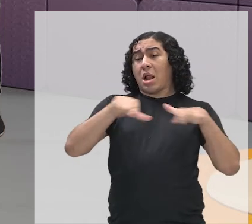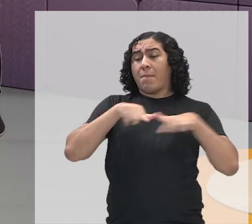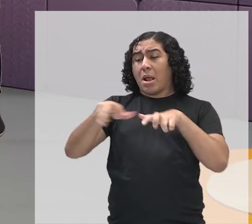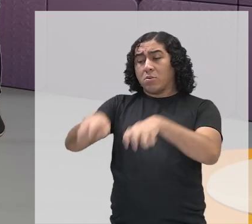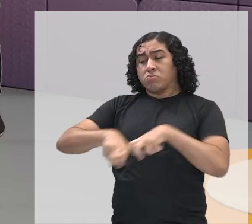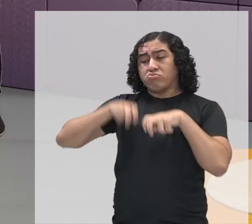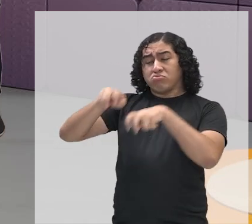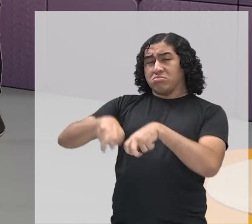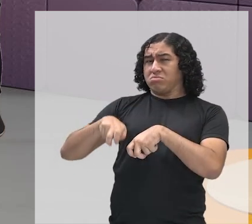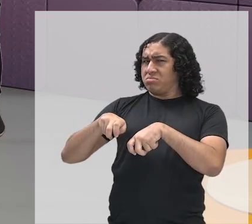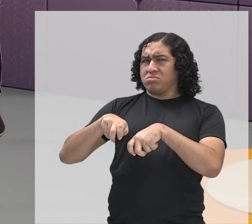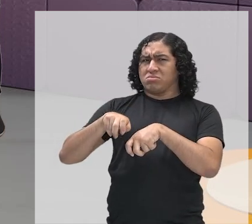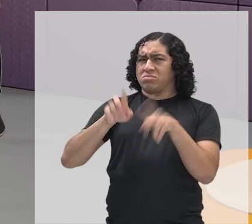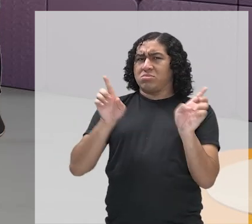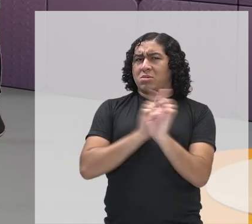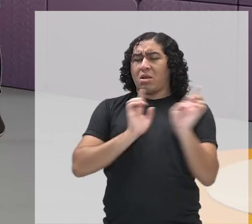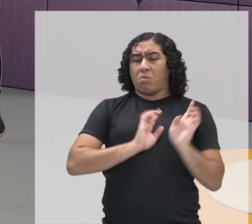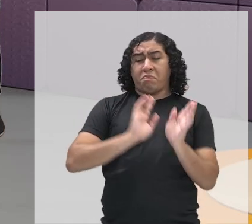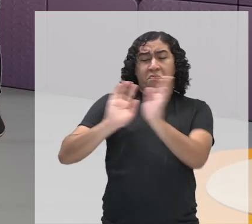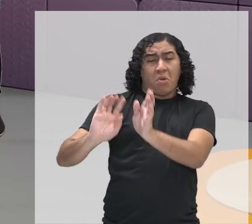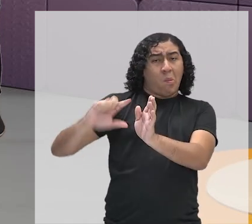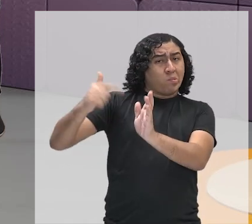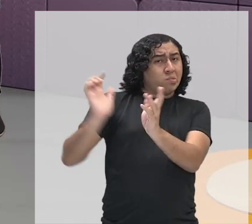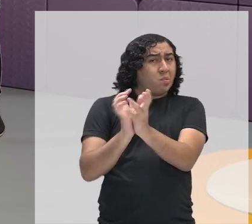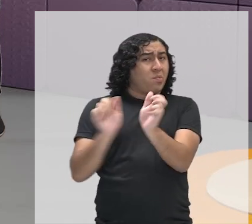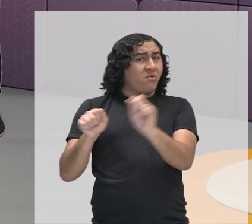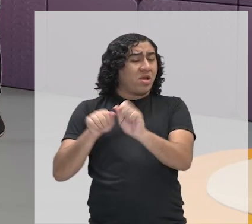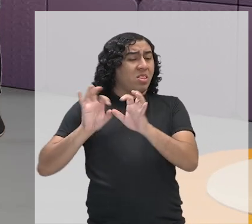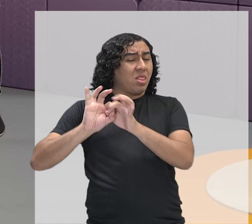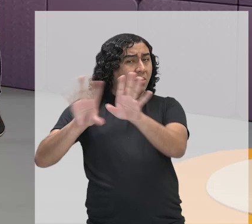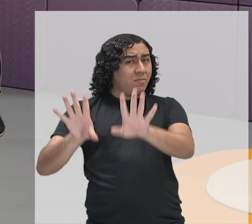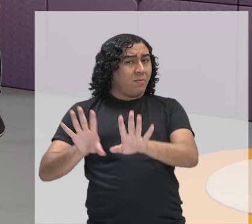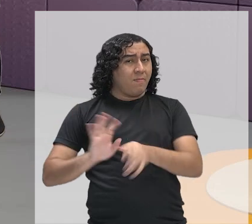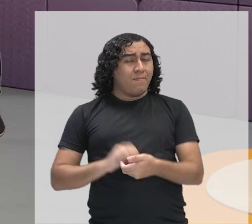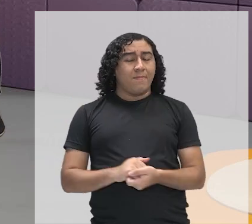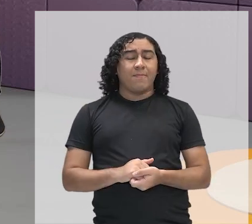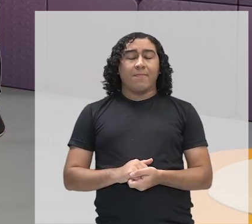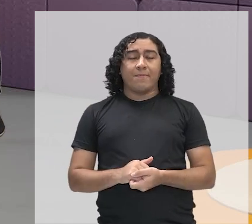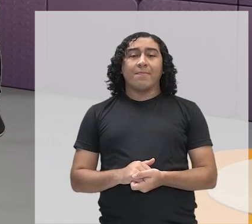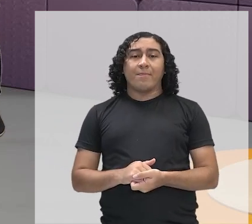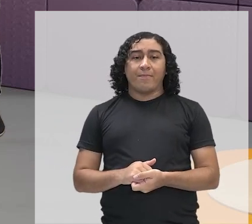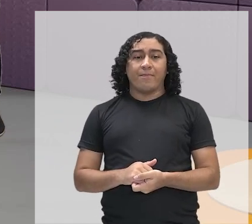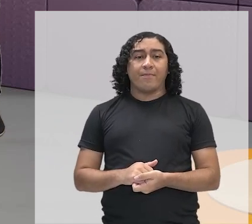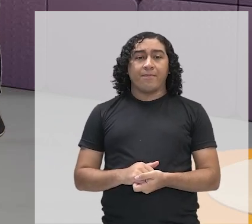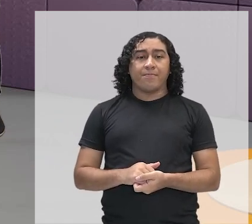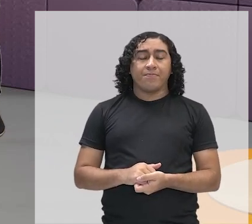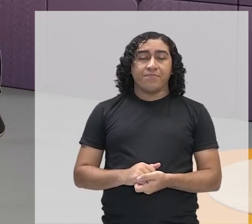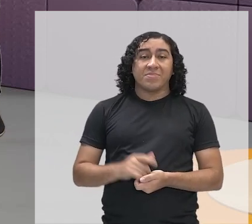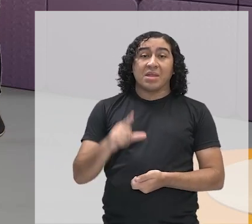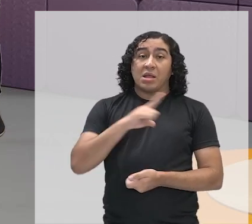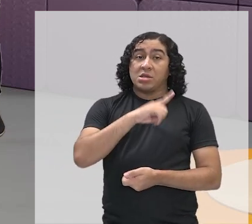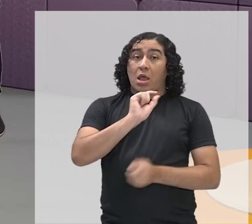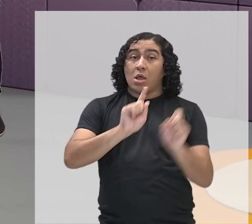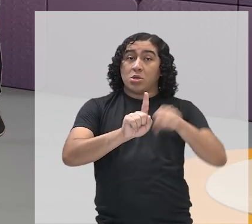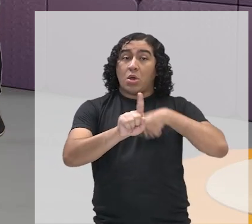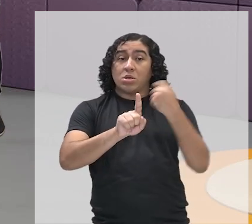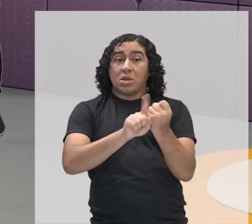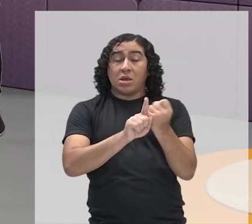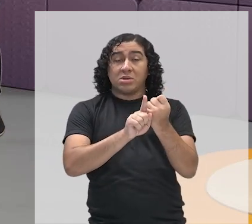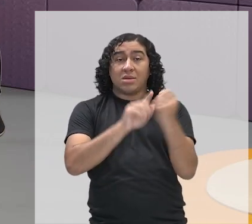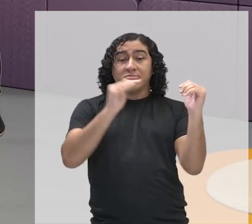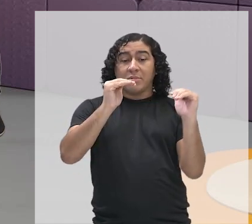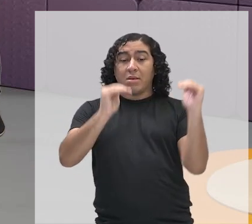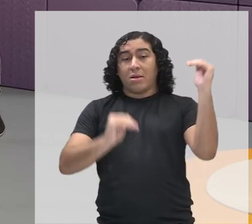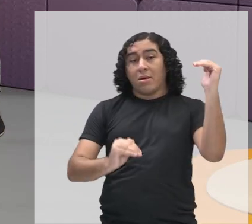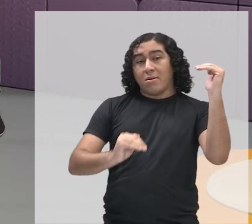pesado. Vamos deixar, então, aí para os periecos. Deu para entender? Tá? Havia, então, uma divisão social. Acompanha ali comigo quem